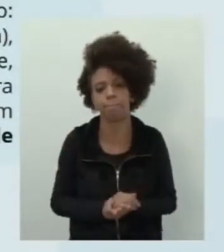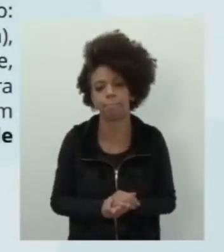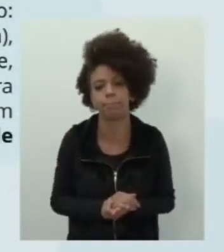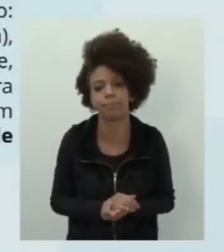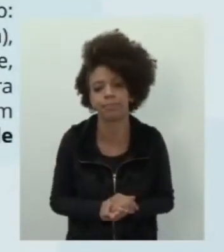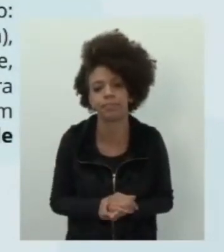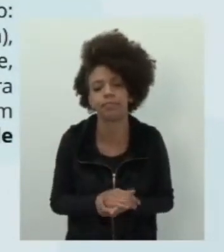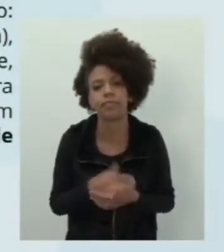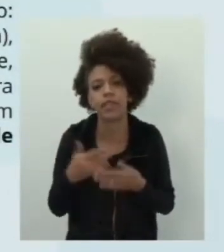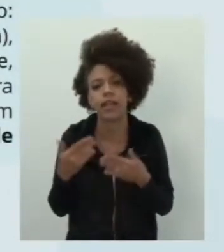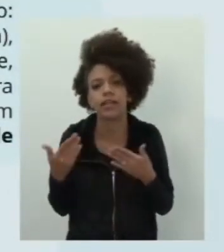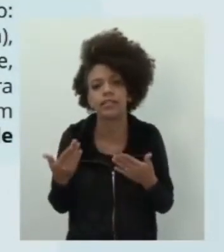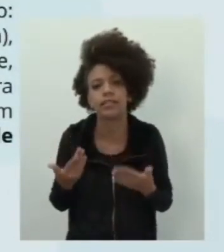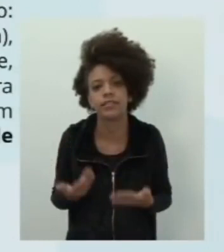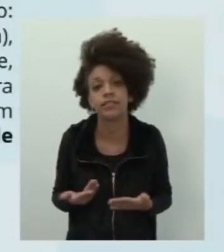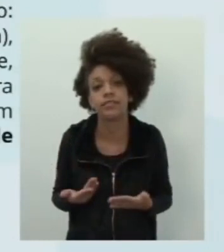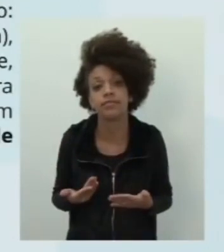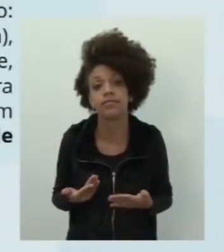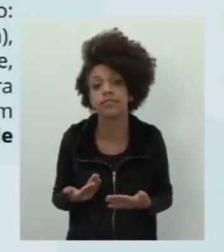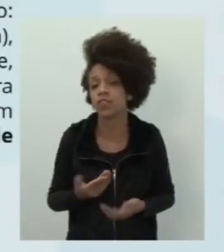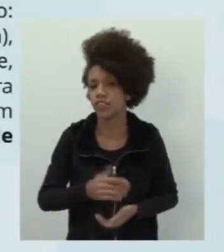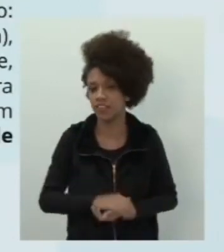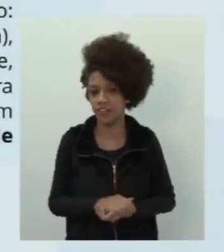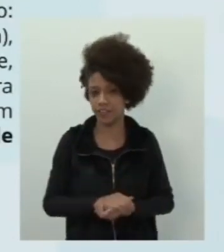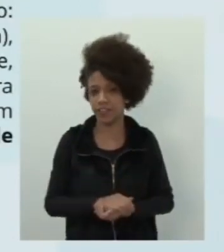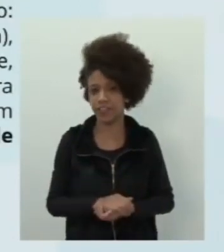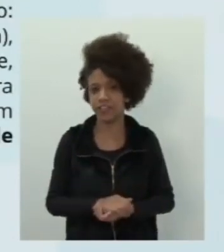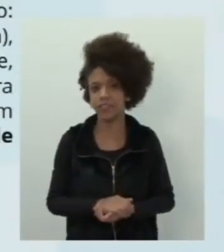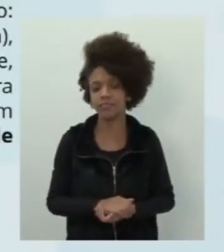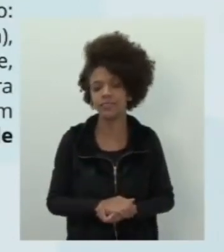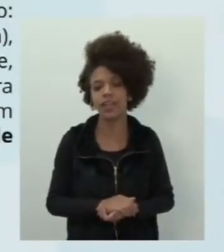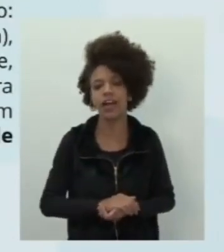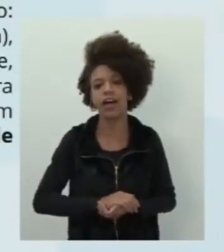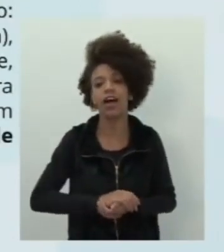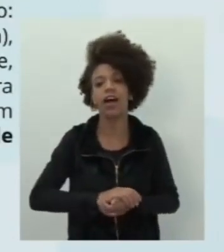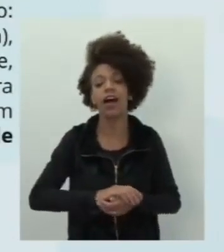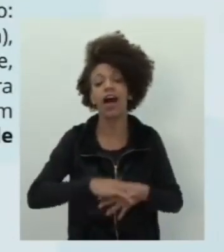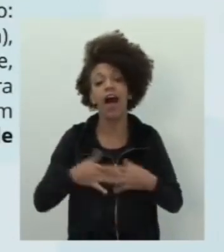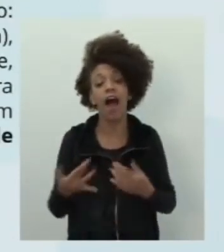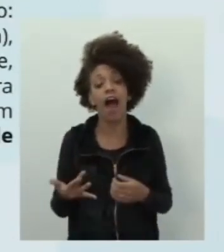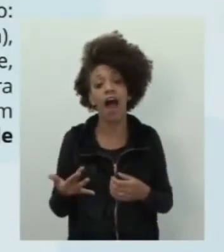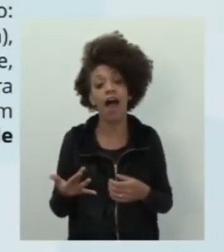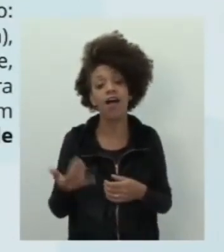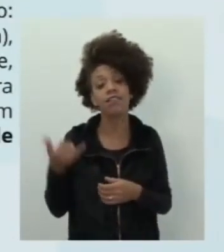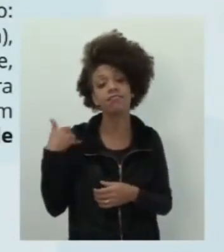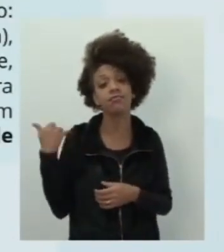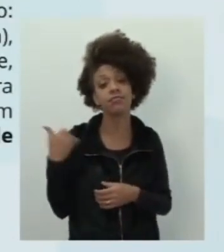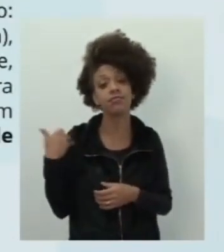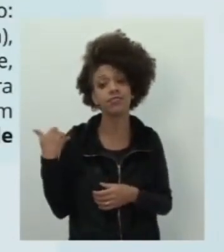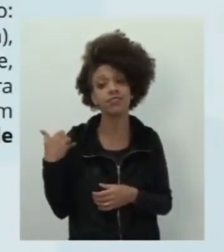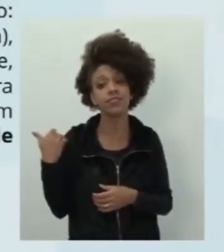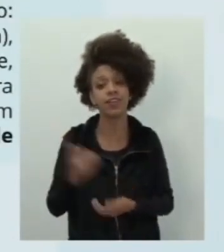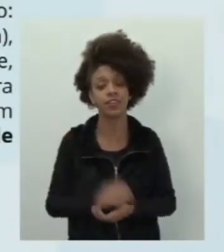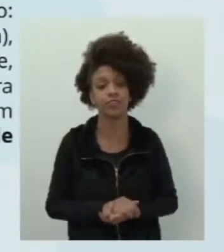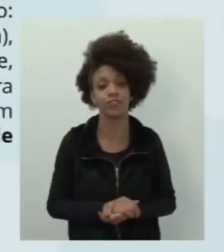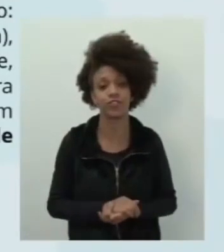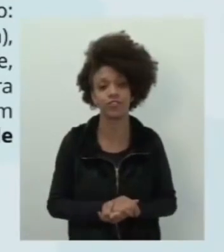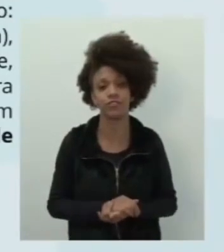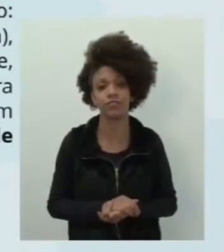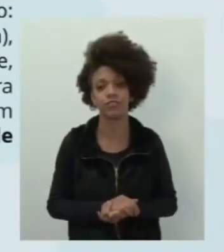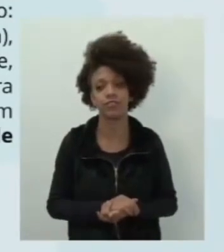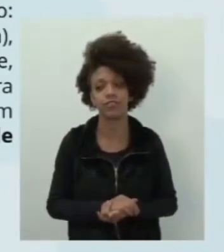a historiografia, a Idade Média se posiciona entre os séculos 5 e